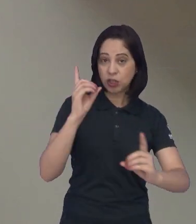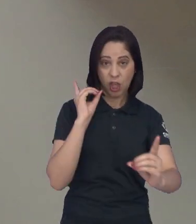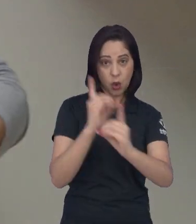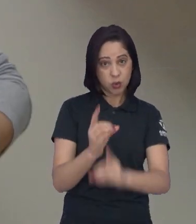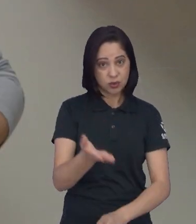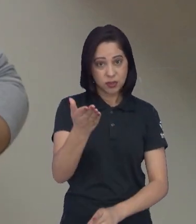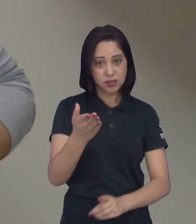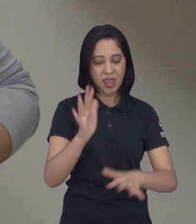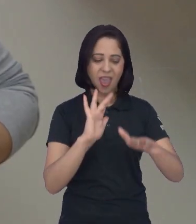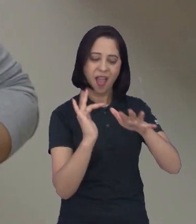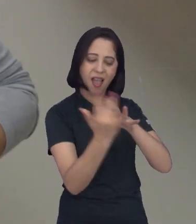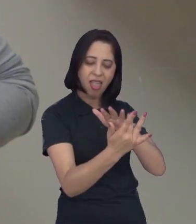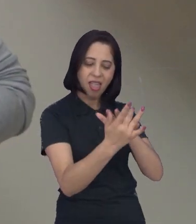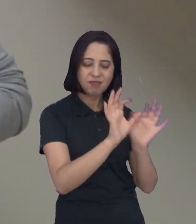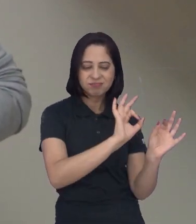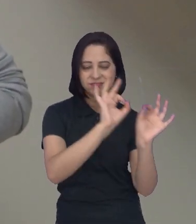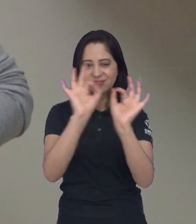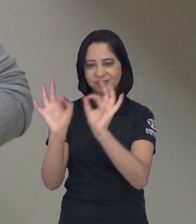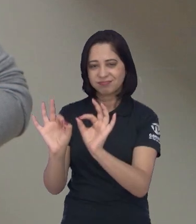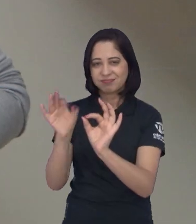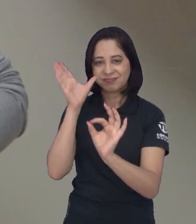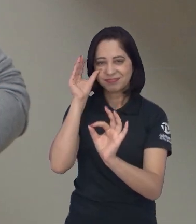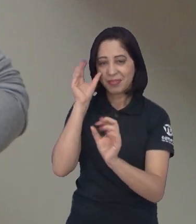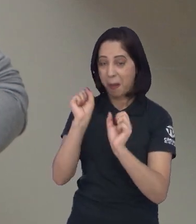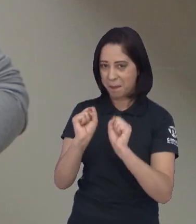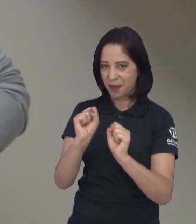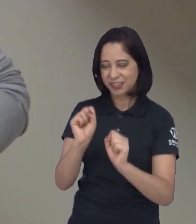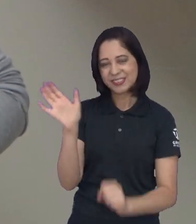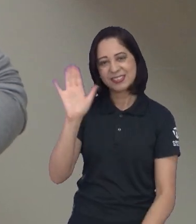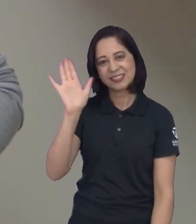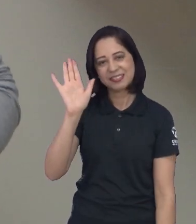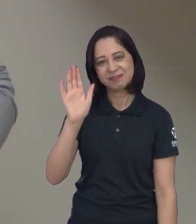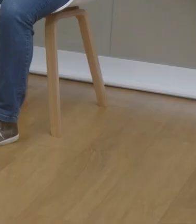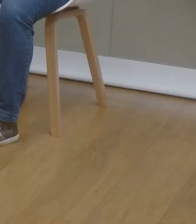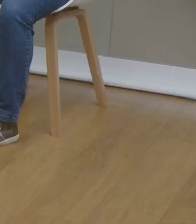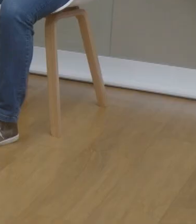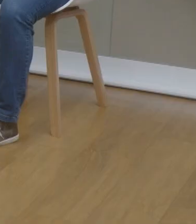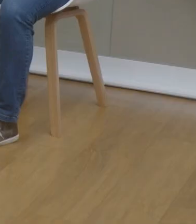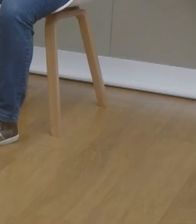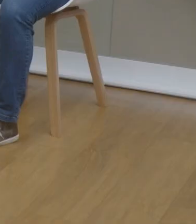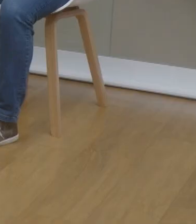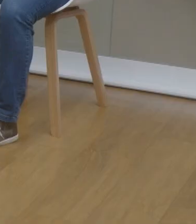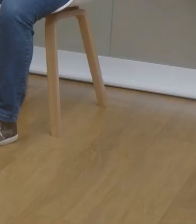acompanha a gente por meio das nossas redes sociais até a próxima